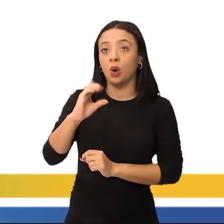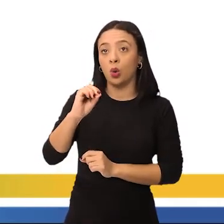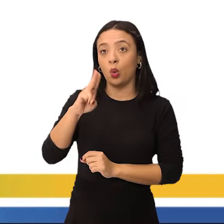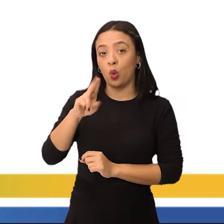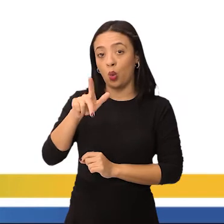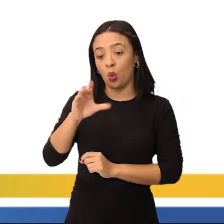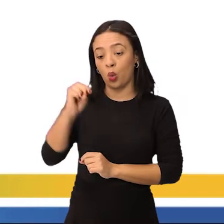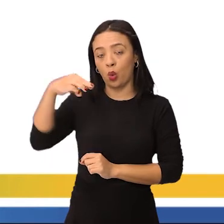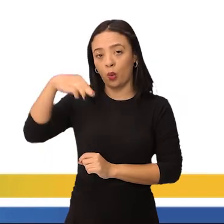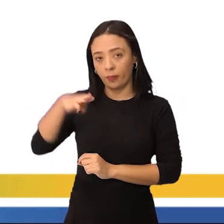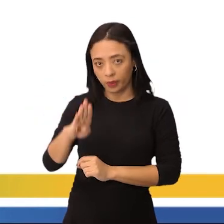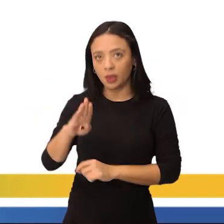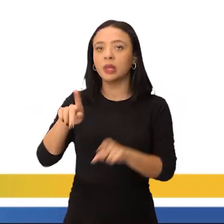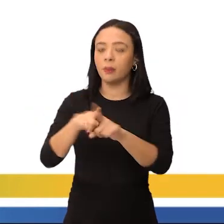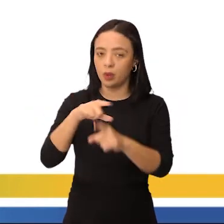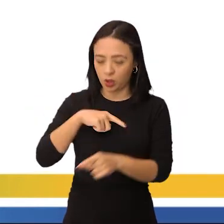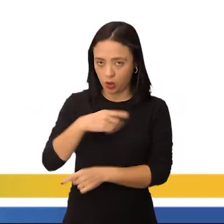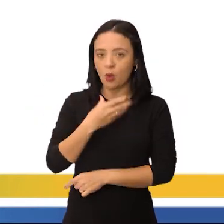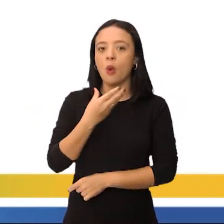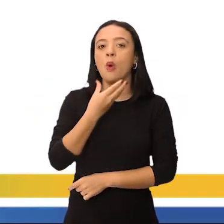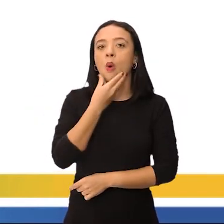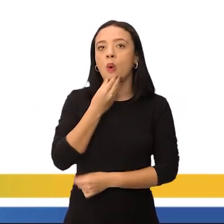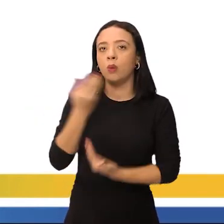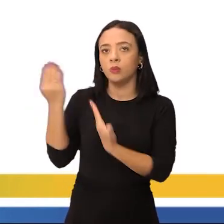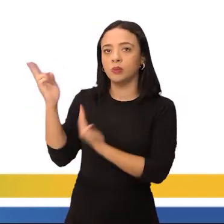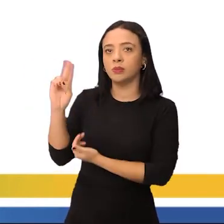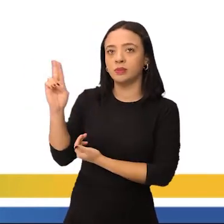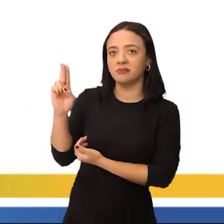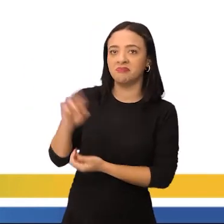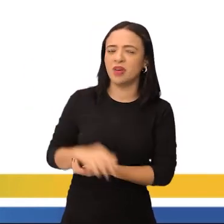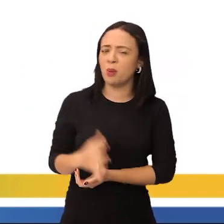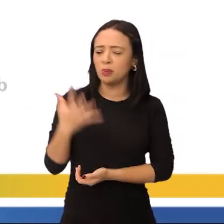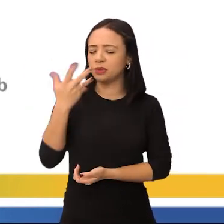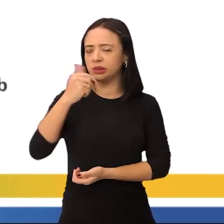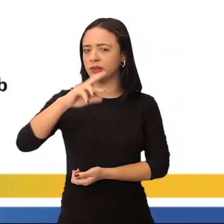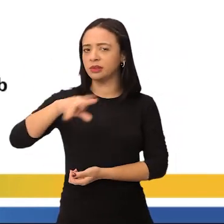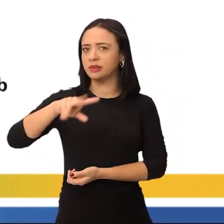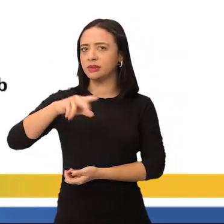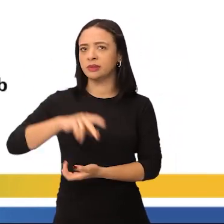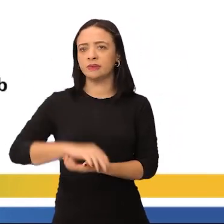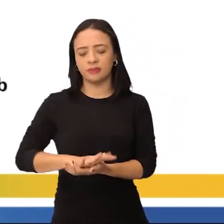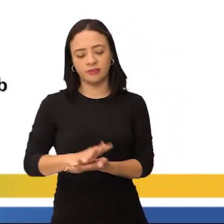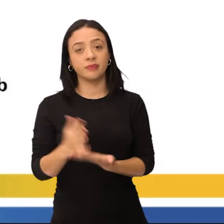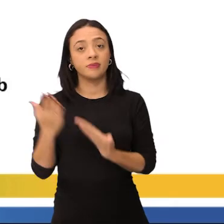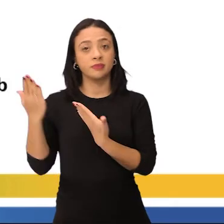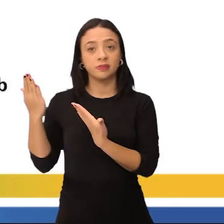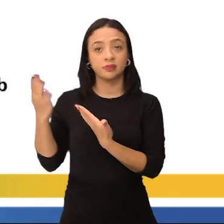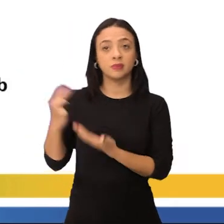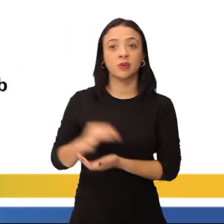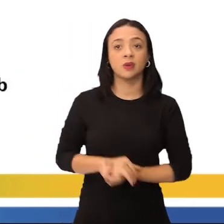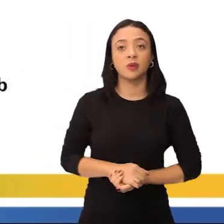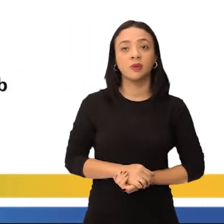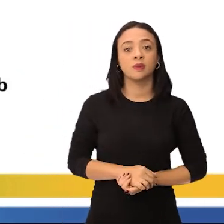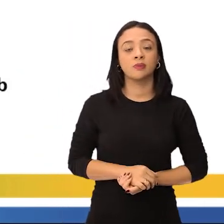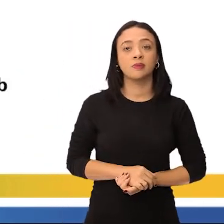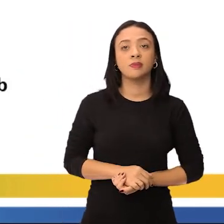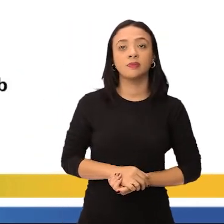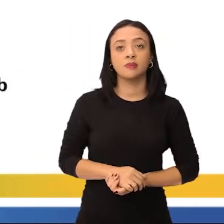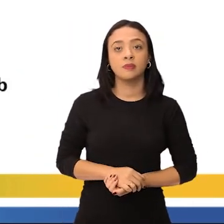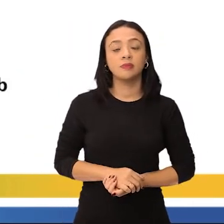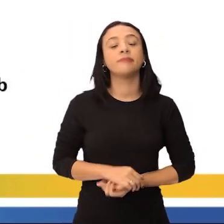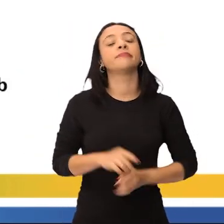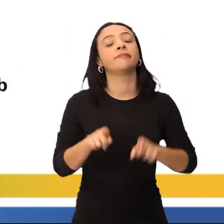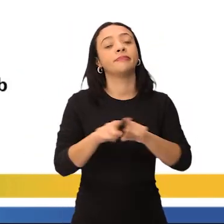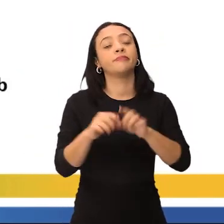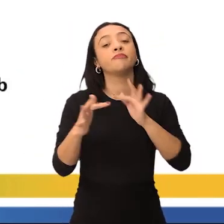como é o nome de outra pessoa esse rapaz aí que eu já não acho mais tão bonito chamado Charles Augustin de câmbio ele